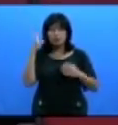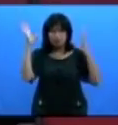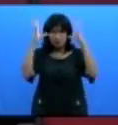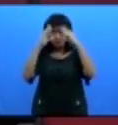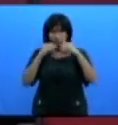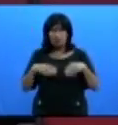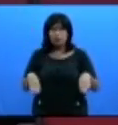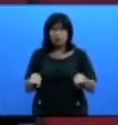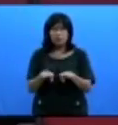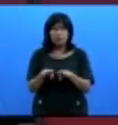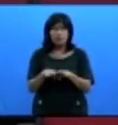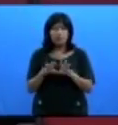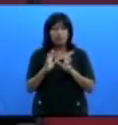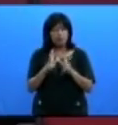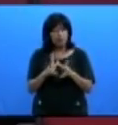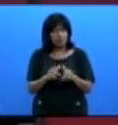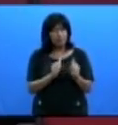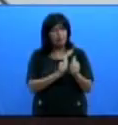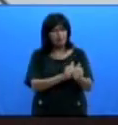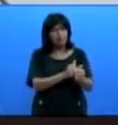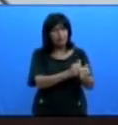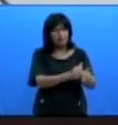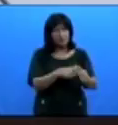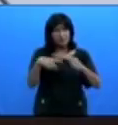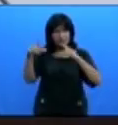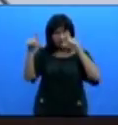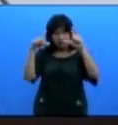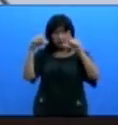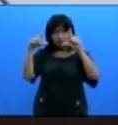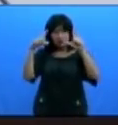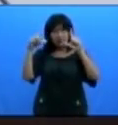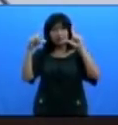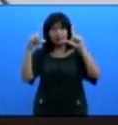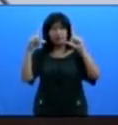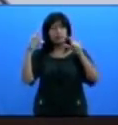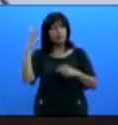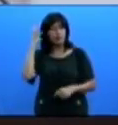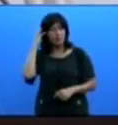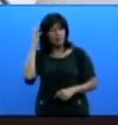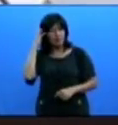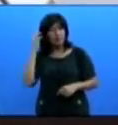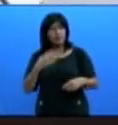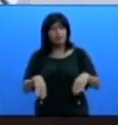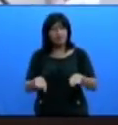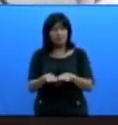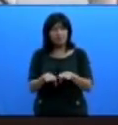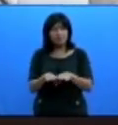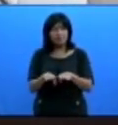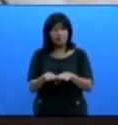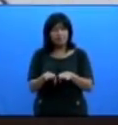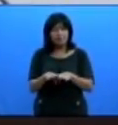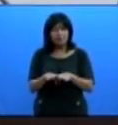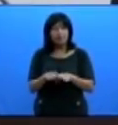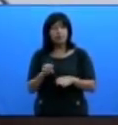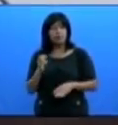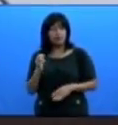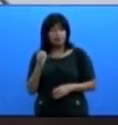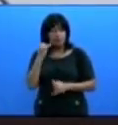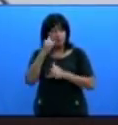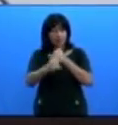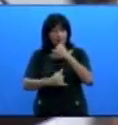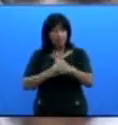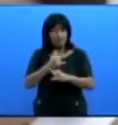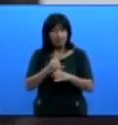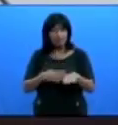também àqueles e aquelas que estão nos acompanhando pela TV, pelo rádio ou pela internet.